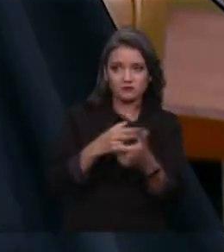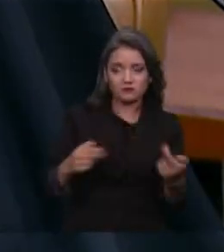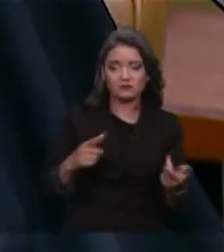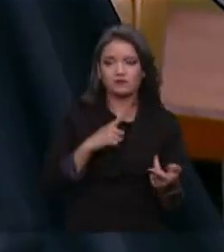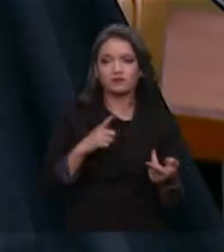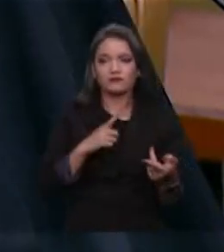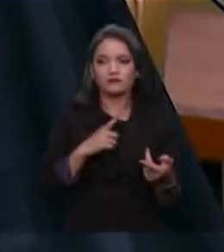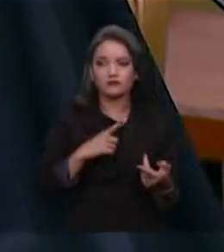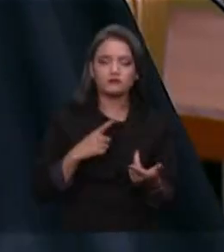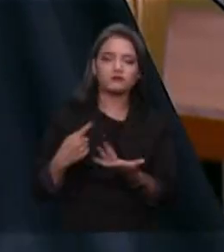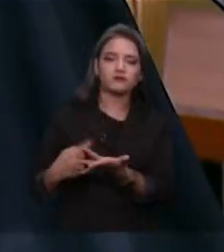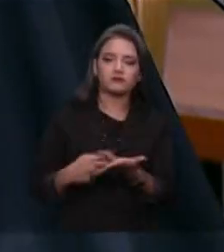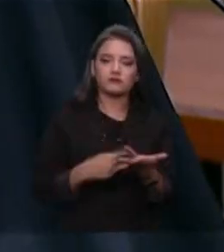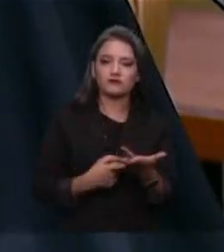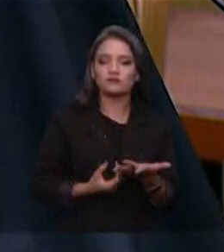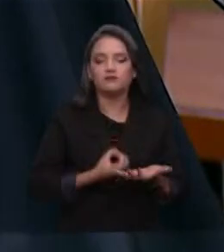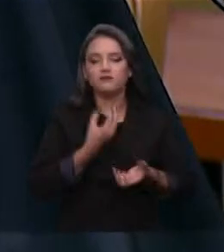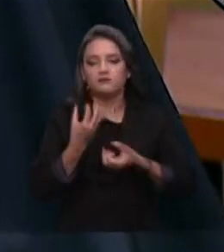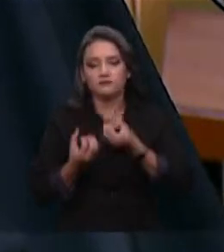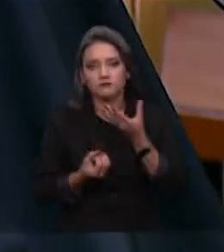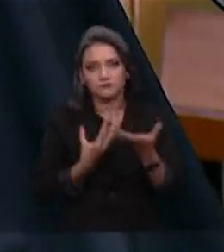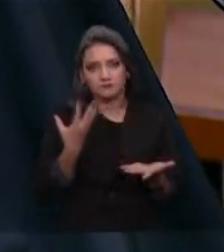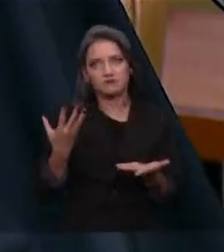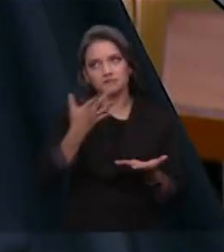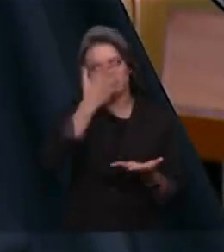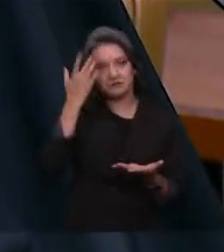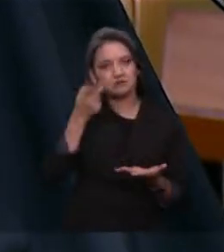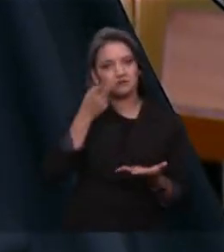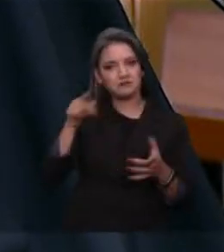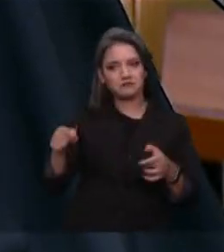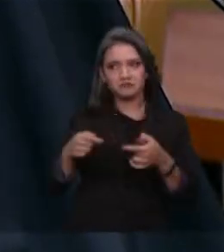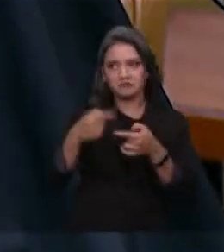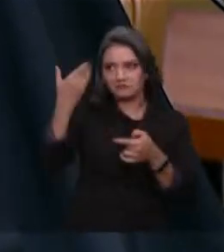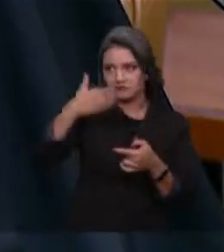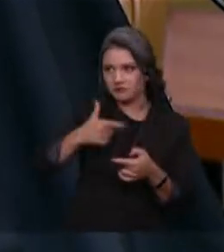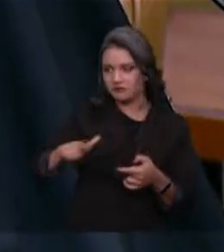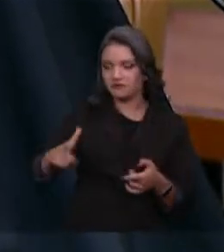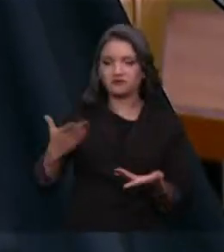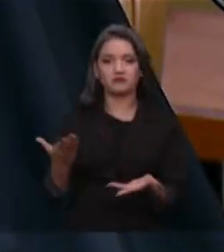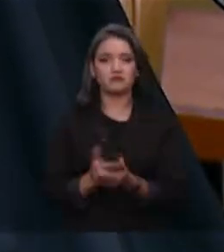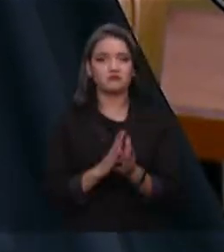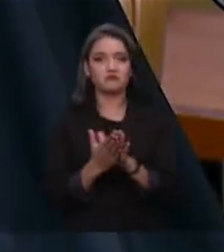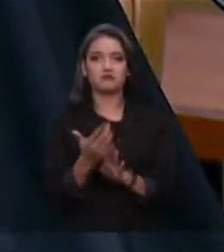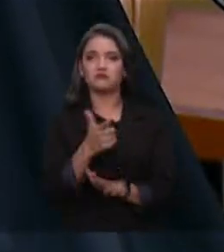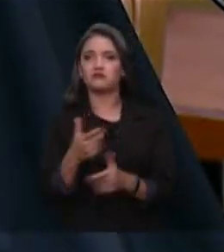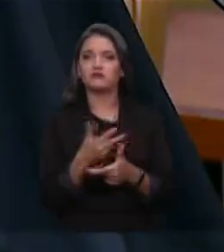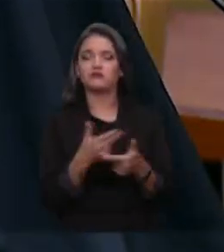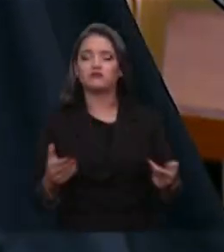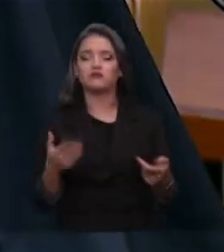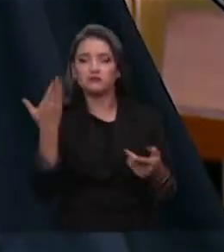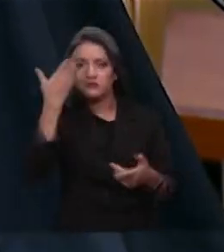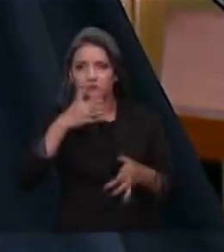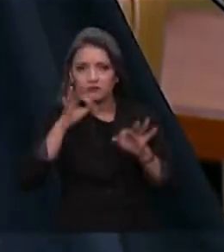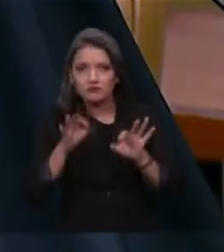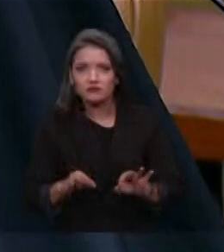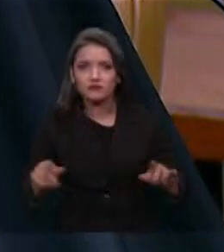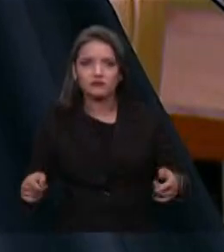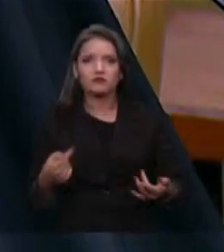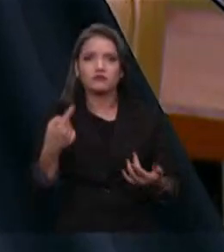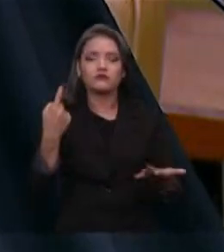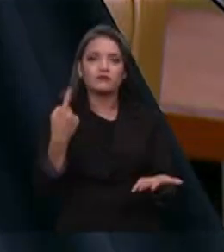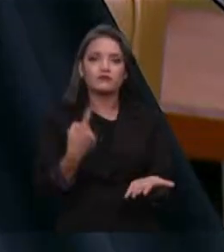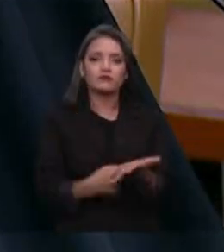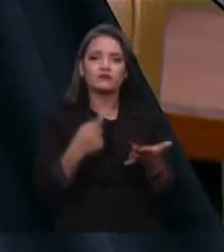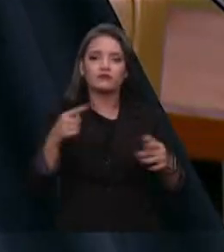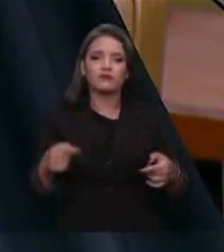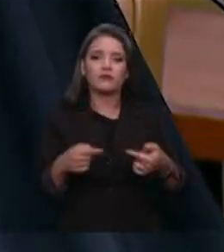as declarações prestadas pelos colaboradores. Nunes Marques, ministro do STF. Elementos de convicção aptos a corroborar as declarações